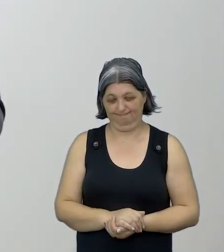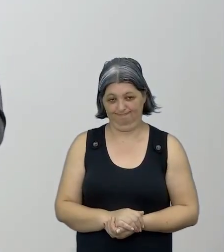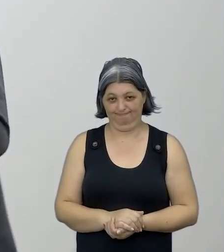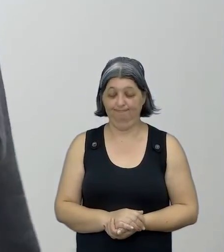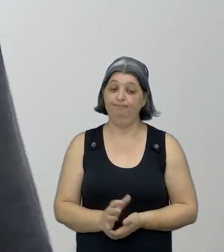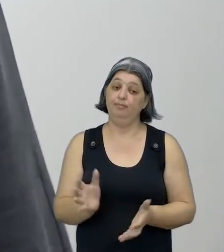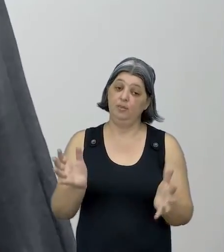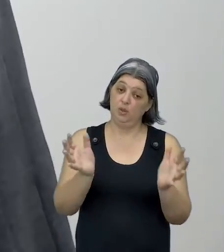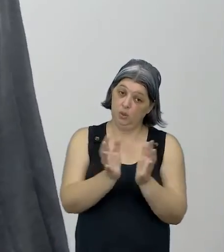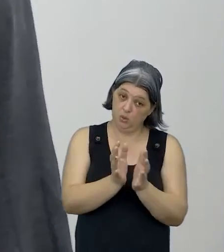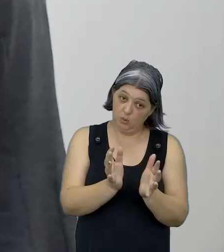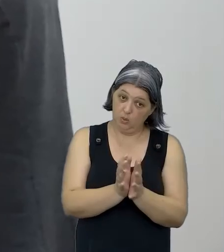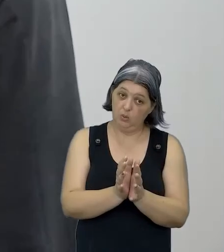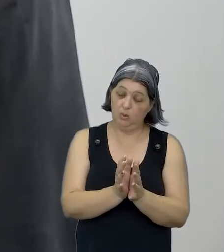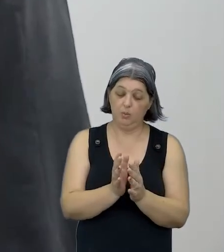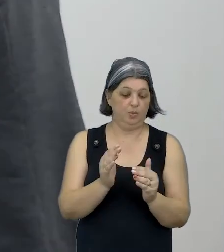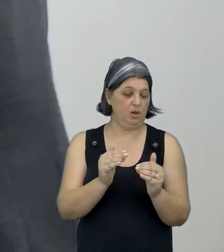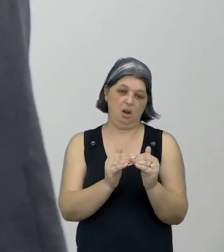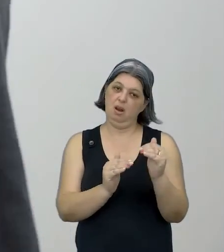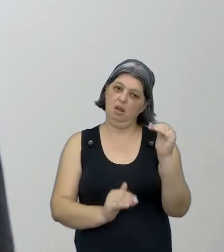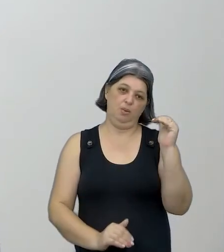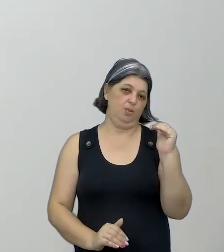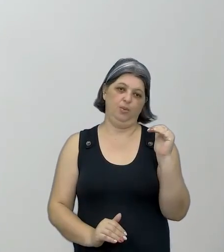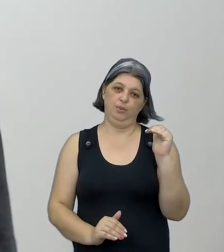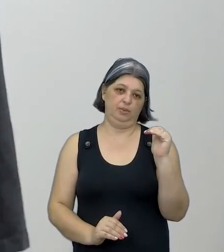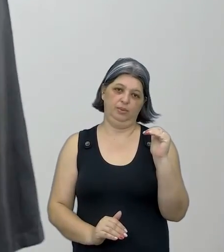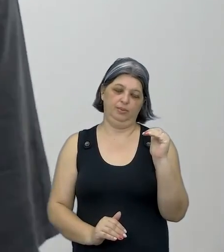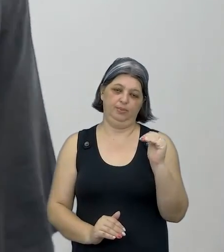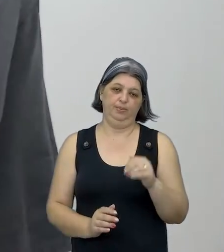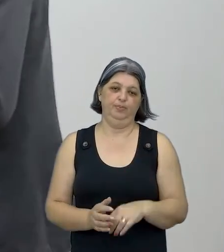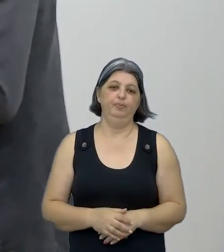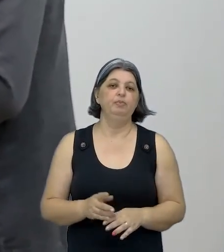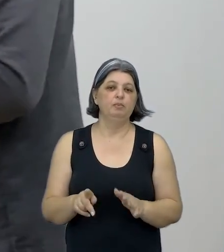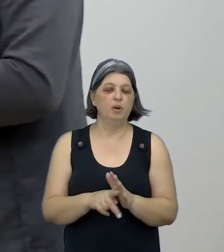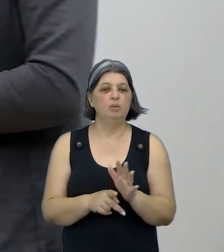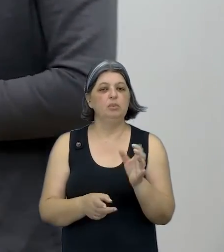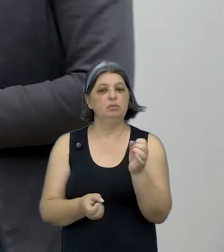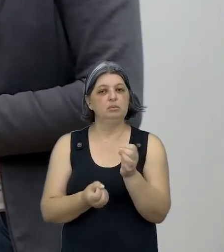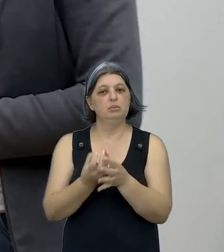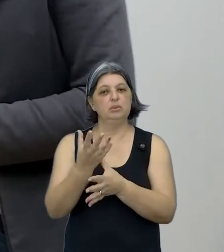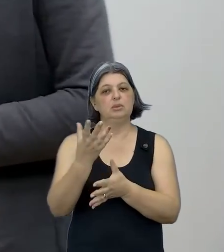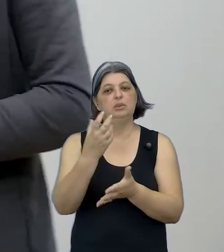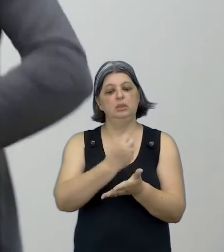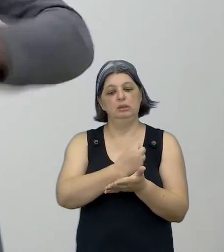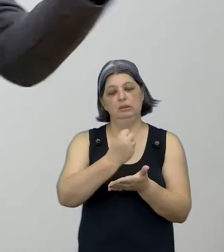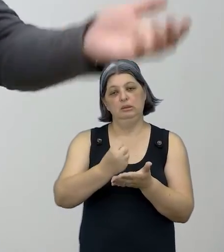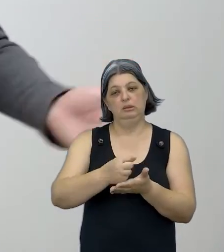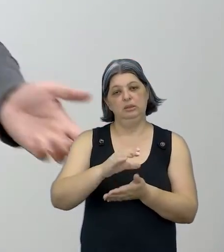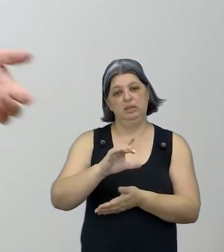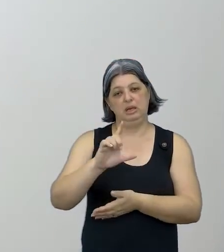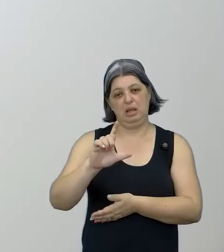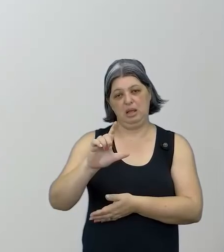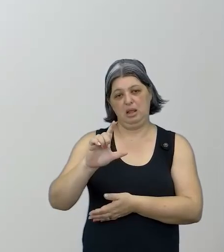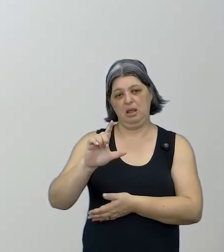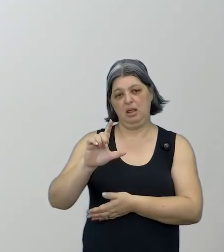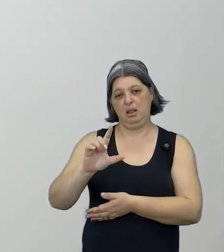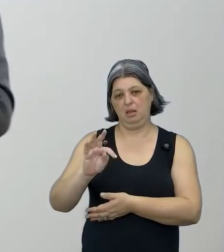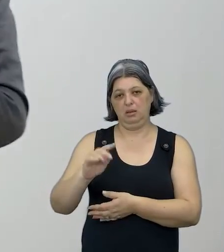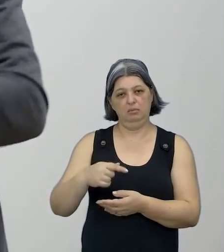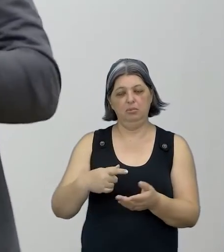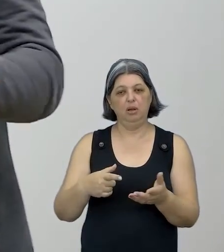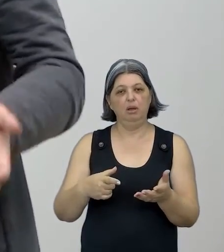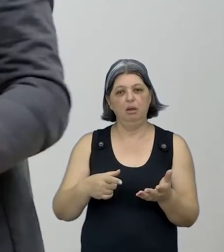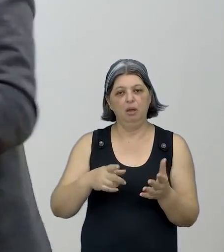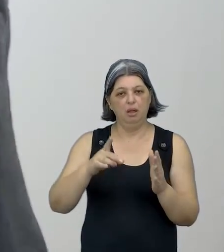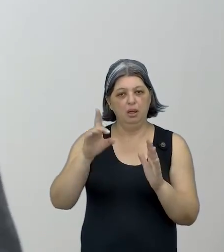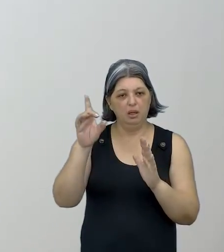aqui à flexibilização das leis do trabalho, da CLT, diz o seguinte: tirou um monte de direito, né?